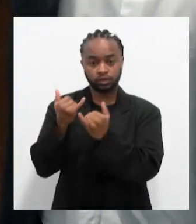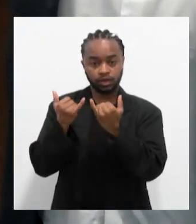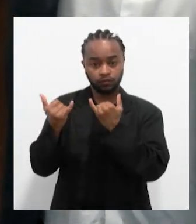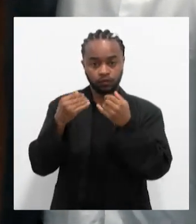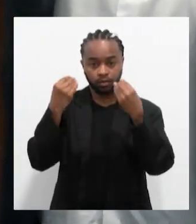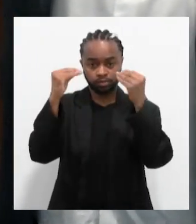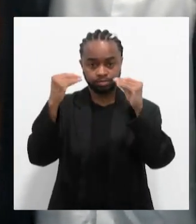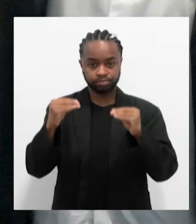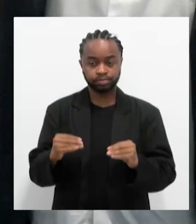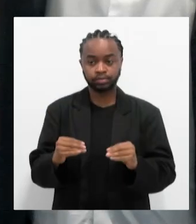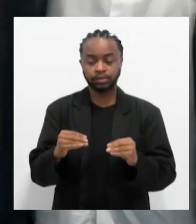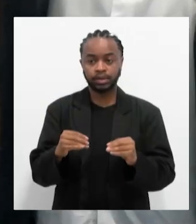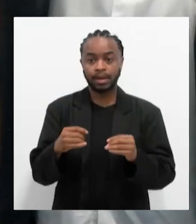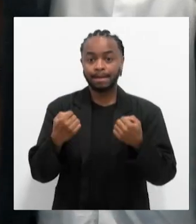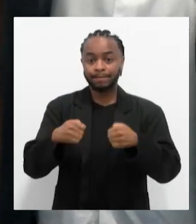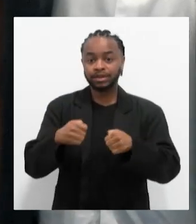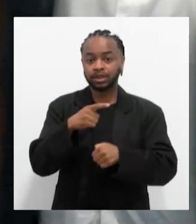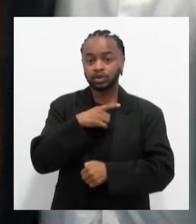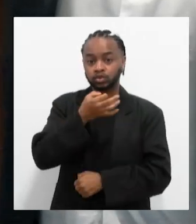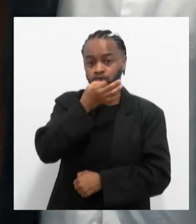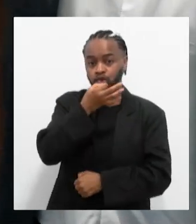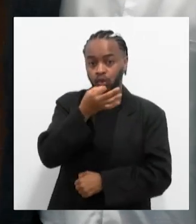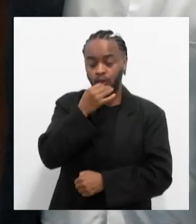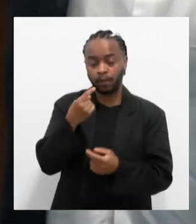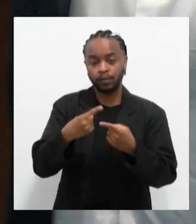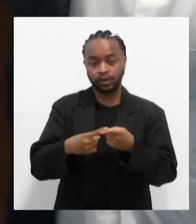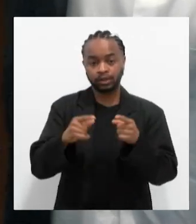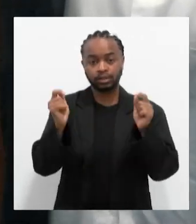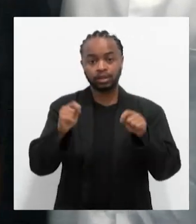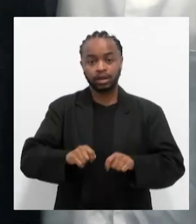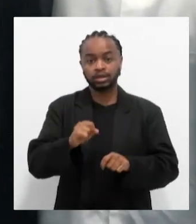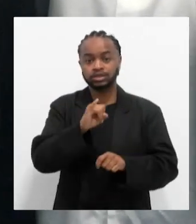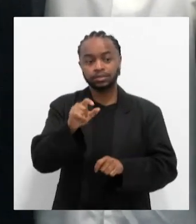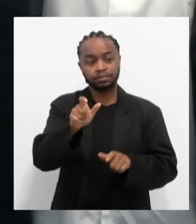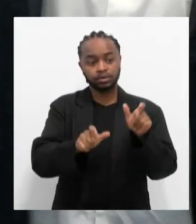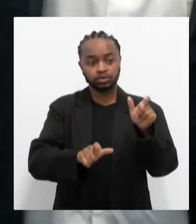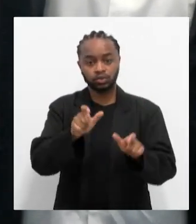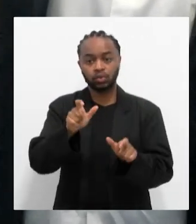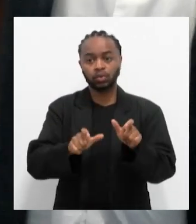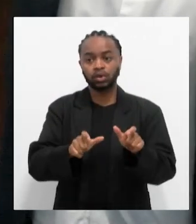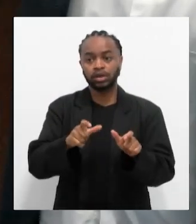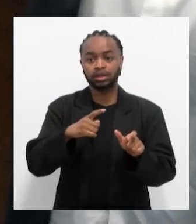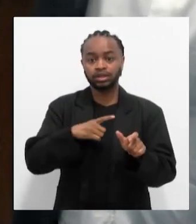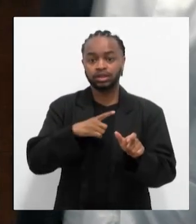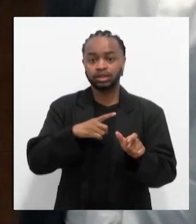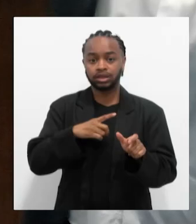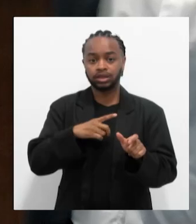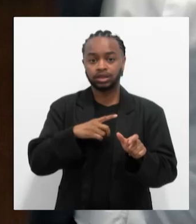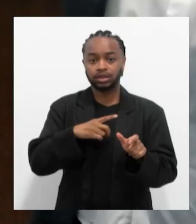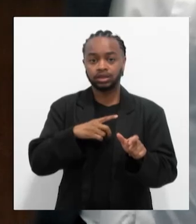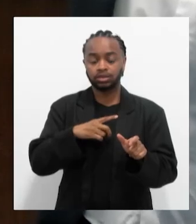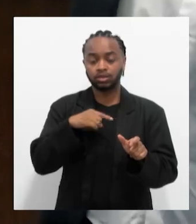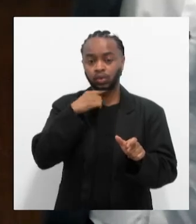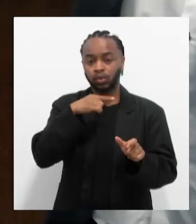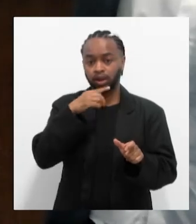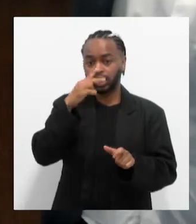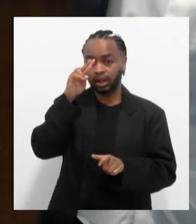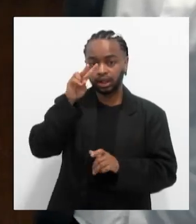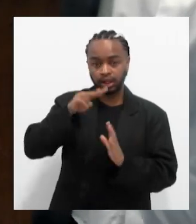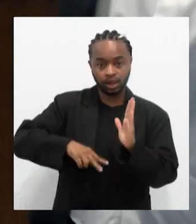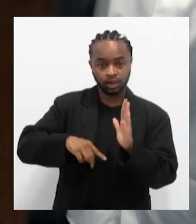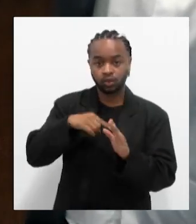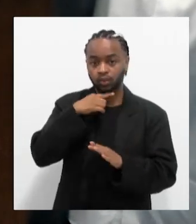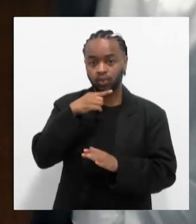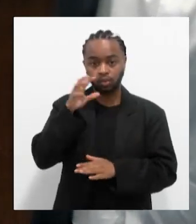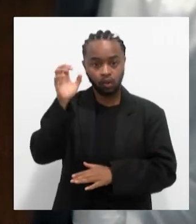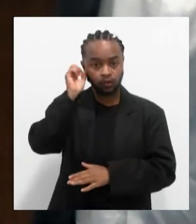afixadas, terem áudio para que as pessoas que têm problemas e deficiências auditivas também tomem conhecimento. Tem que